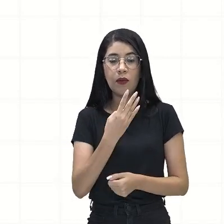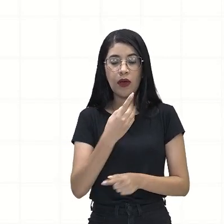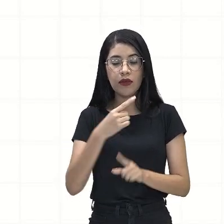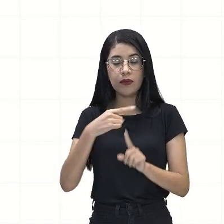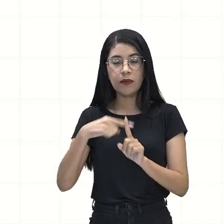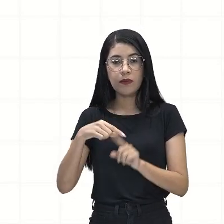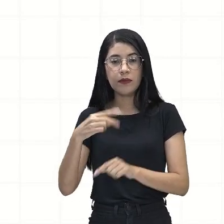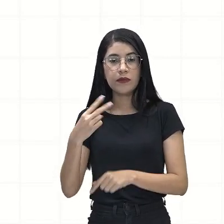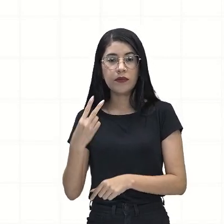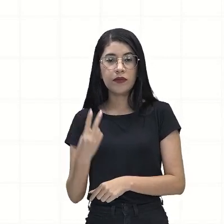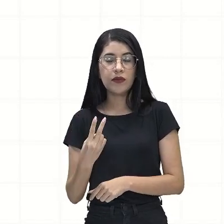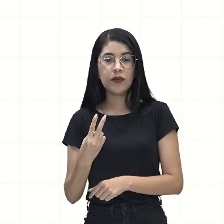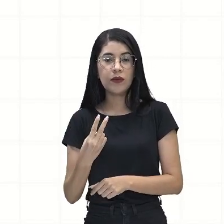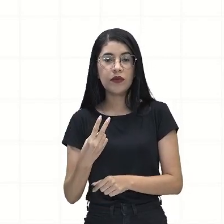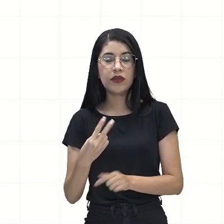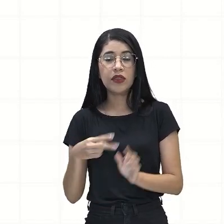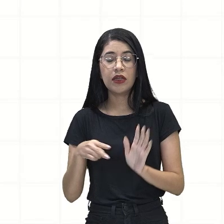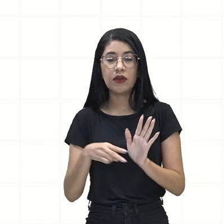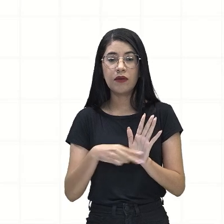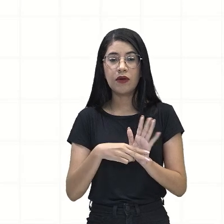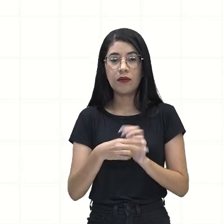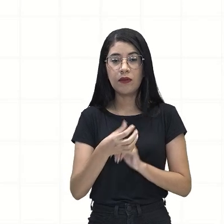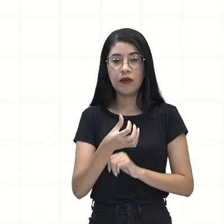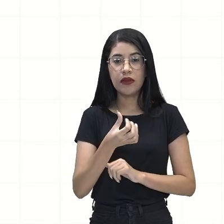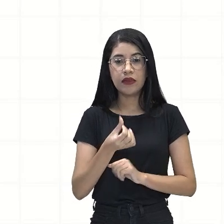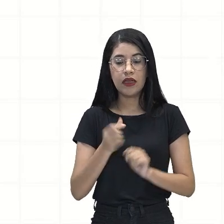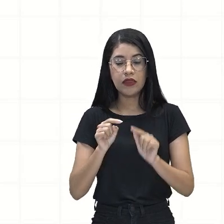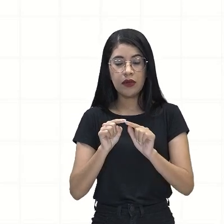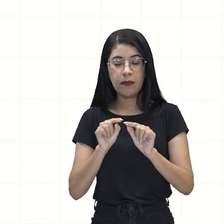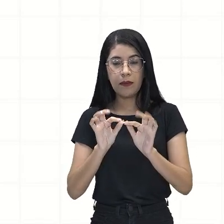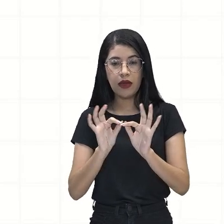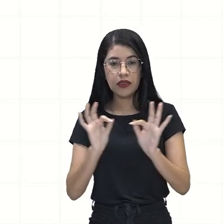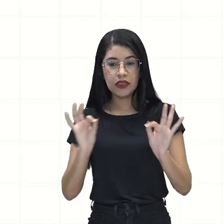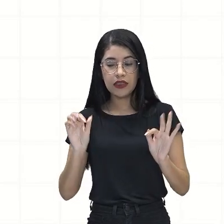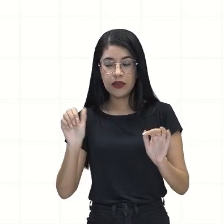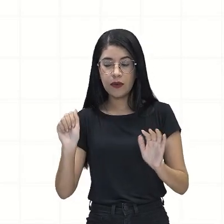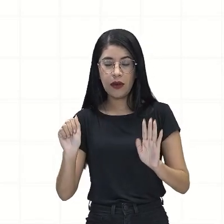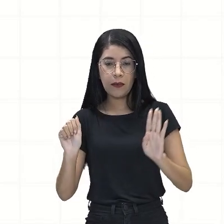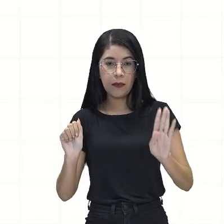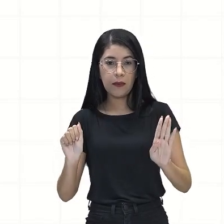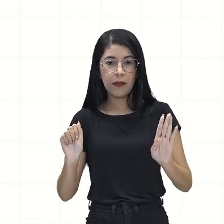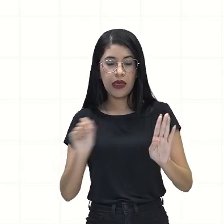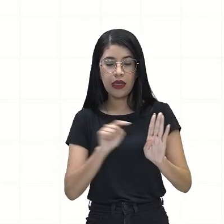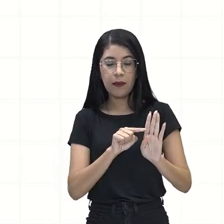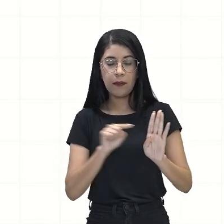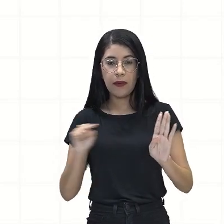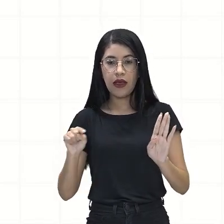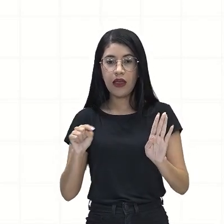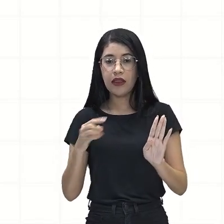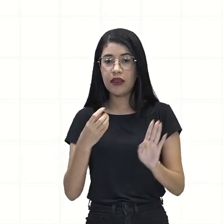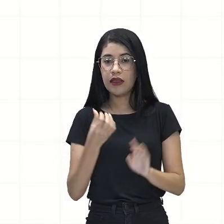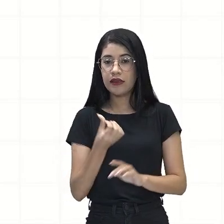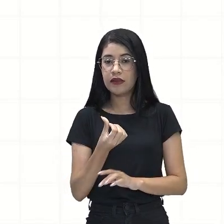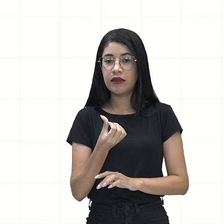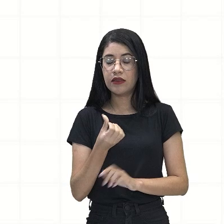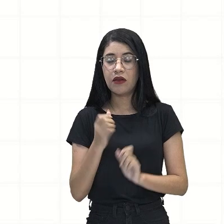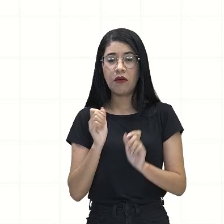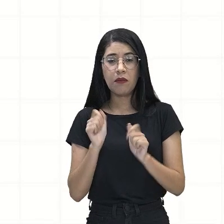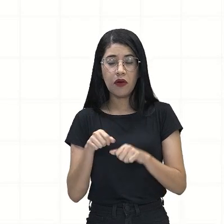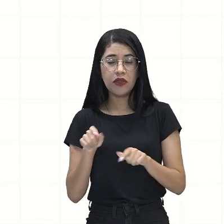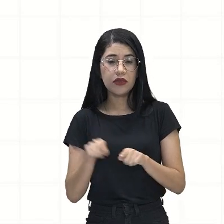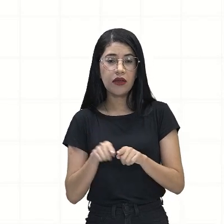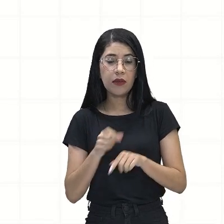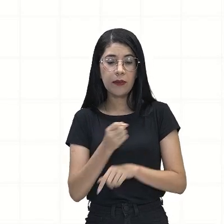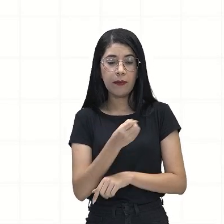Então, a distância vai ser igual a 6, certo? Se a gente visualizasse aqui e quisesse contar também, né? Olha